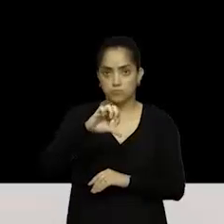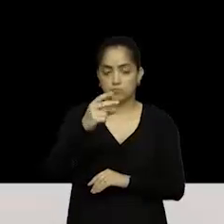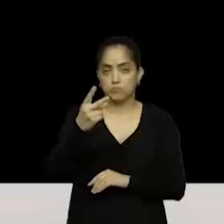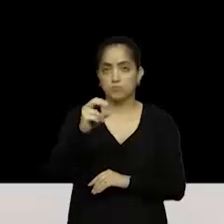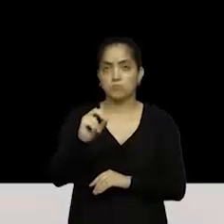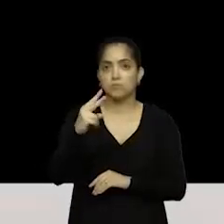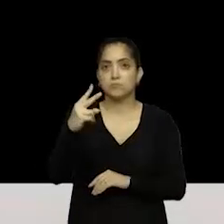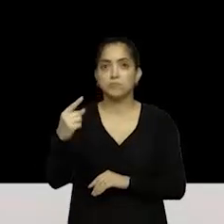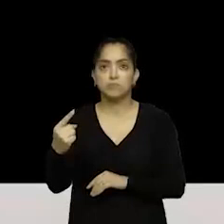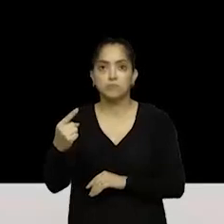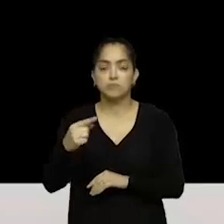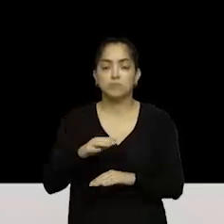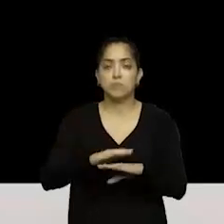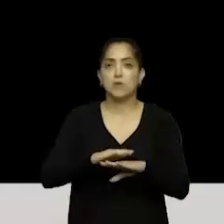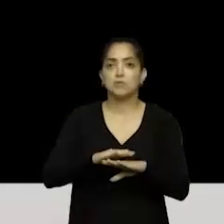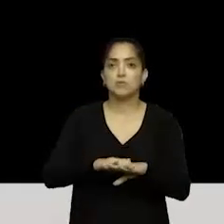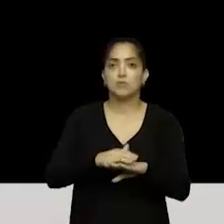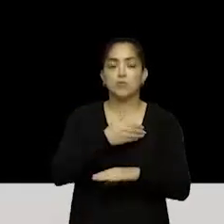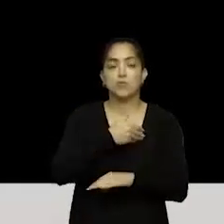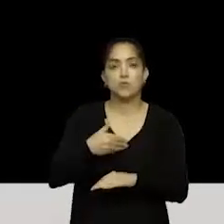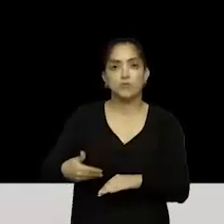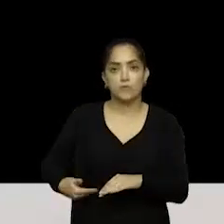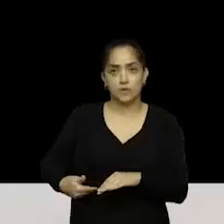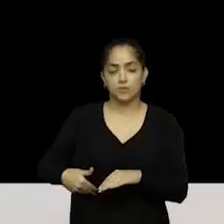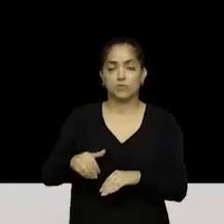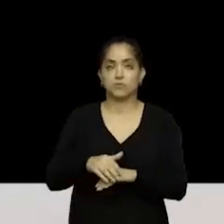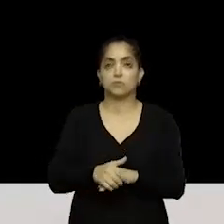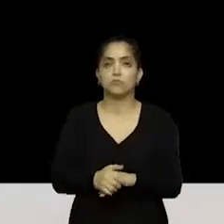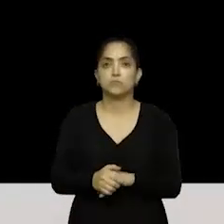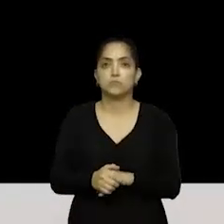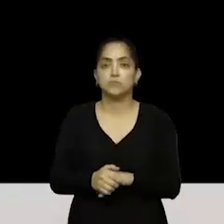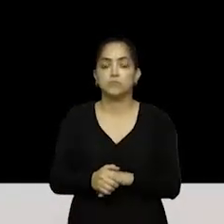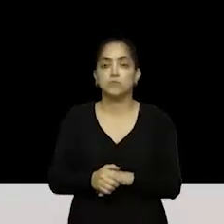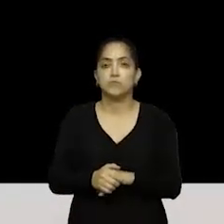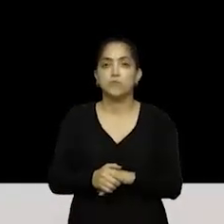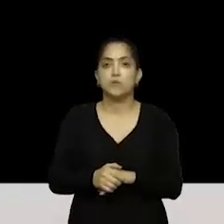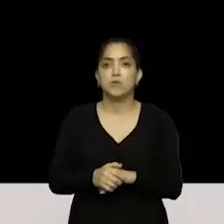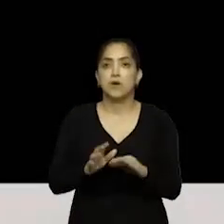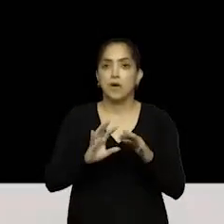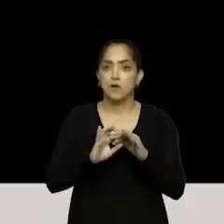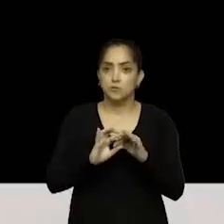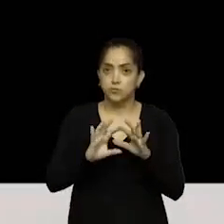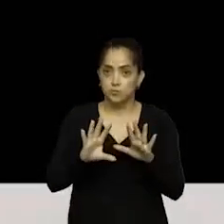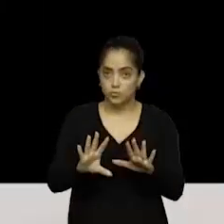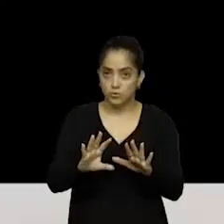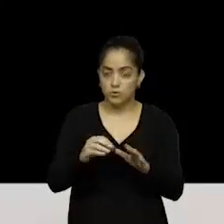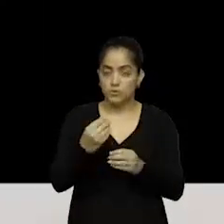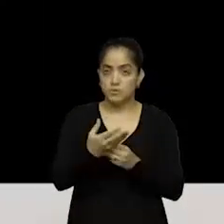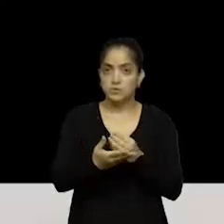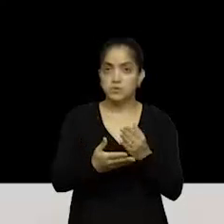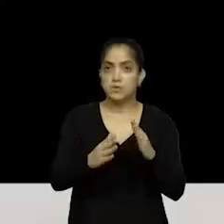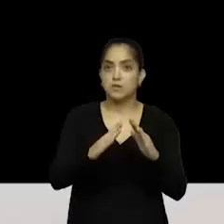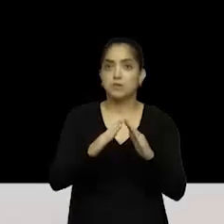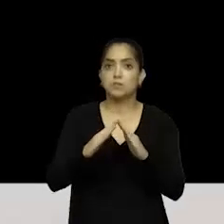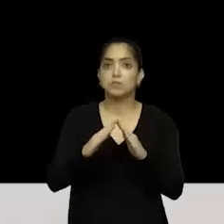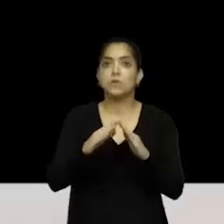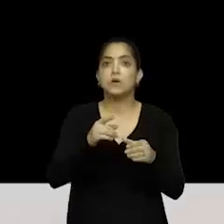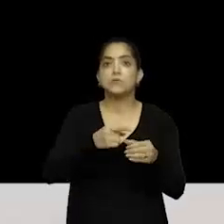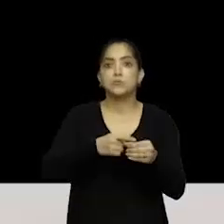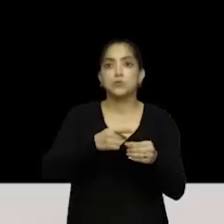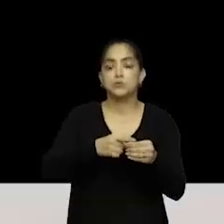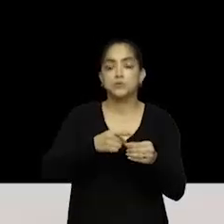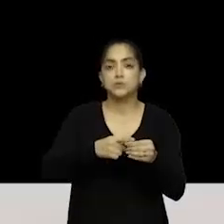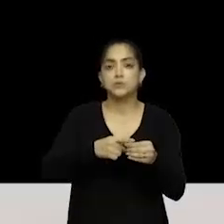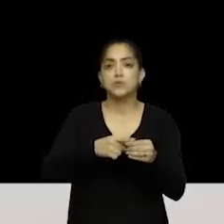482.9/2021. Autor, Governo do Estado de Santa Catarina, autoriza doação de imóveis no município de Rodeio e